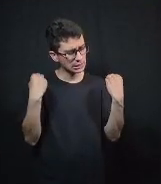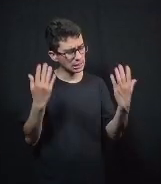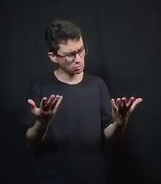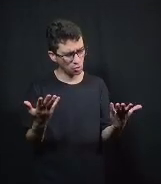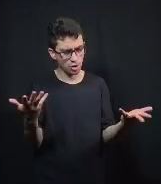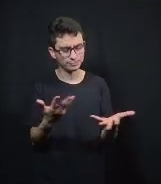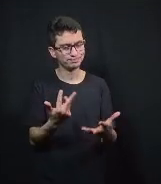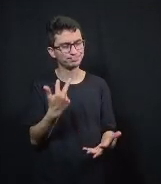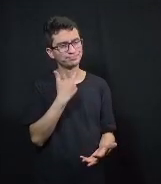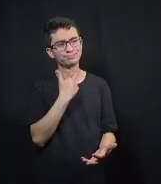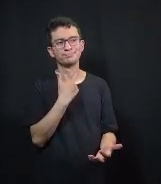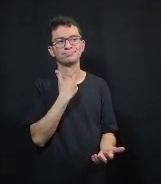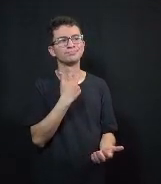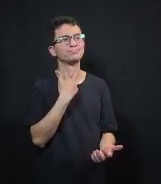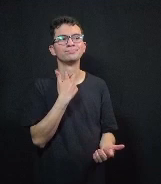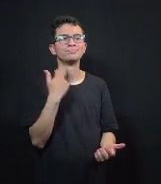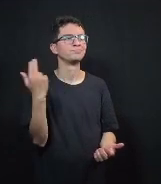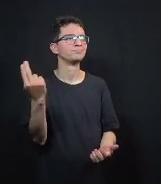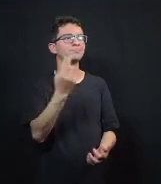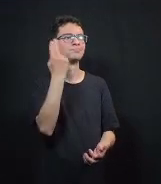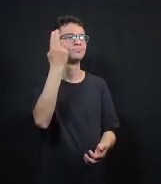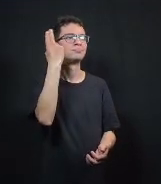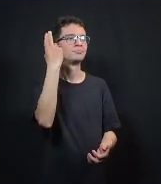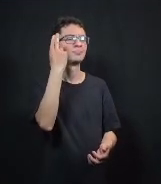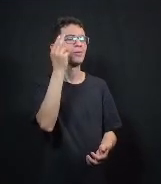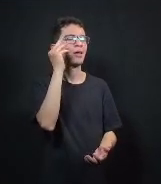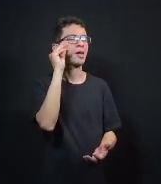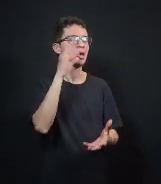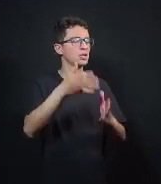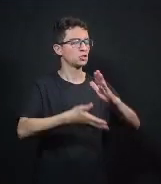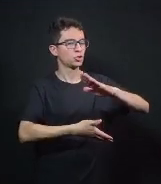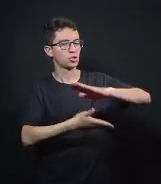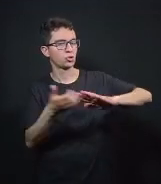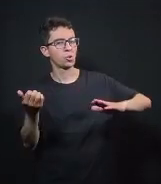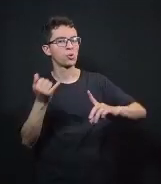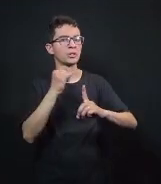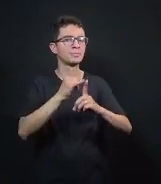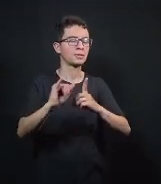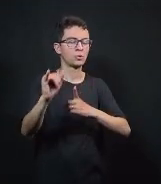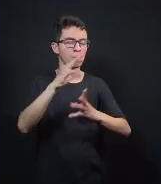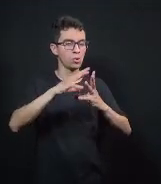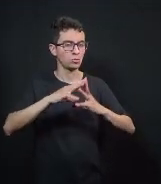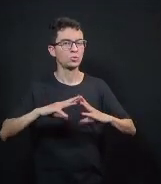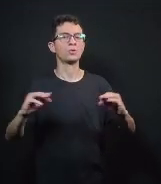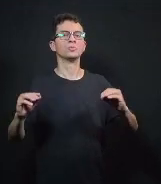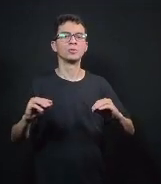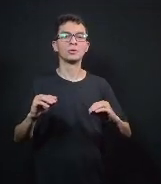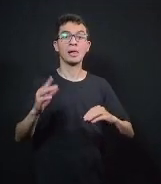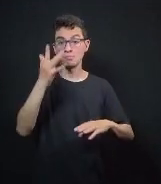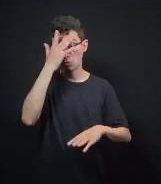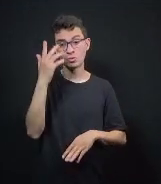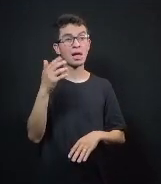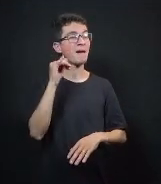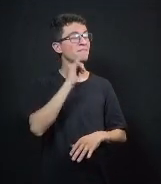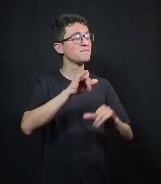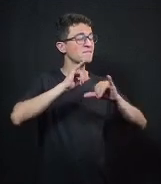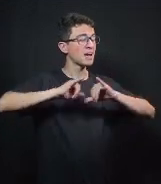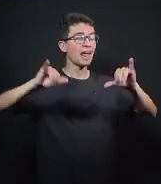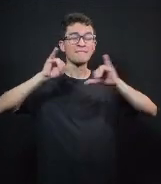isso, e aí você tirou a desintermediação, você aumentou a quantidade de vozes falando, você aumentou a quantidade